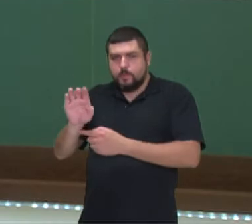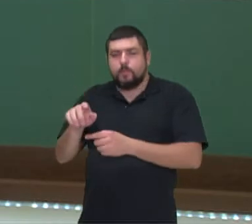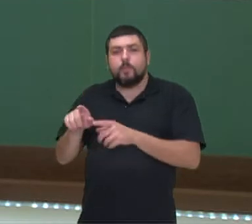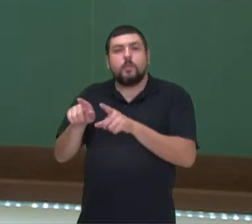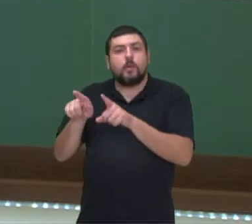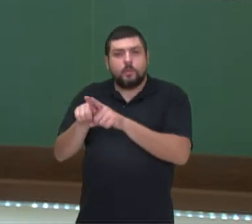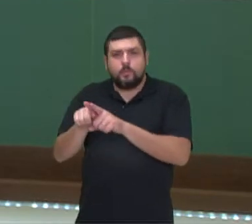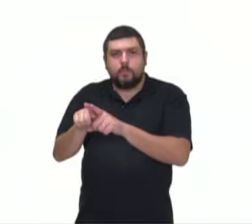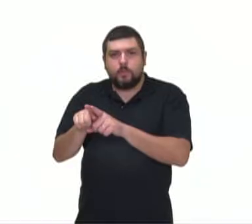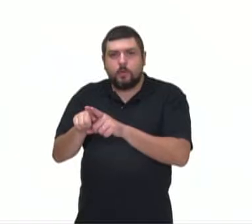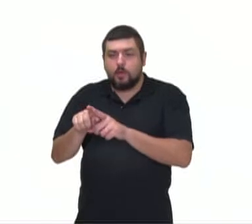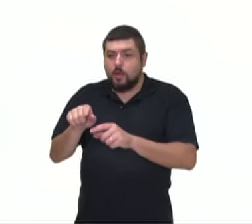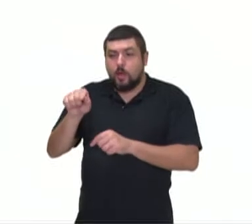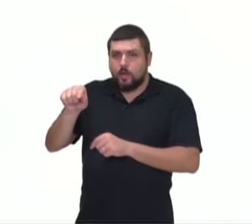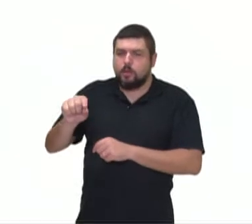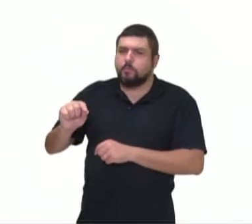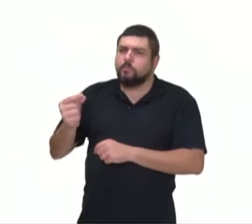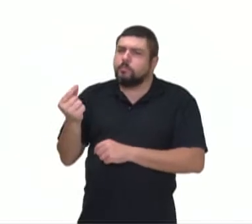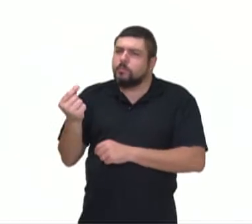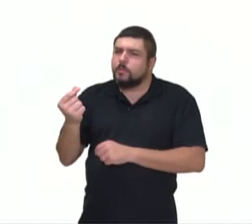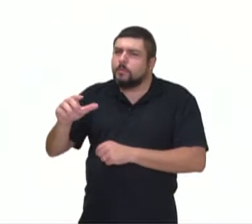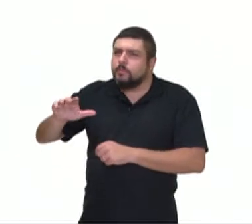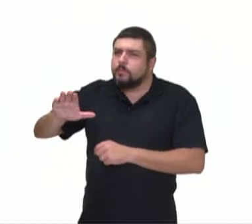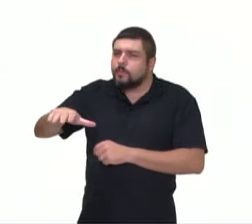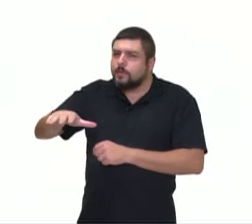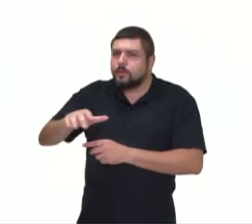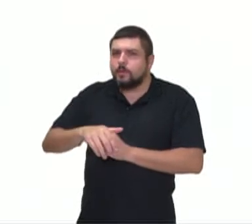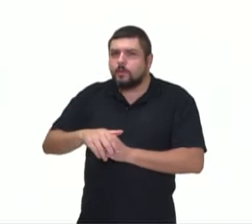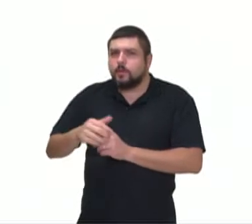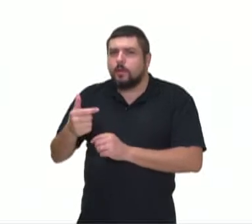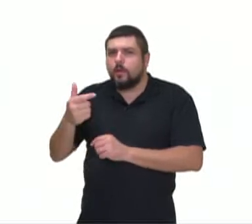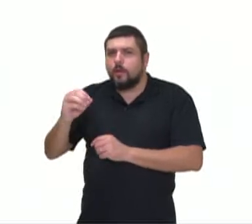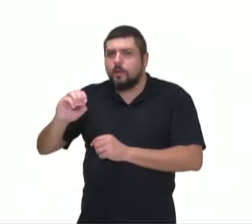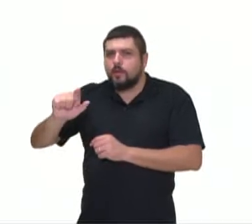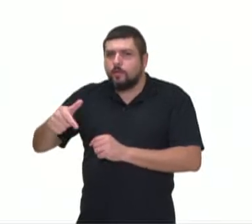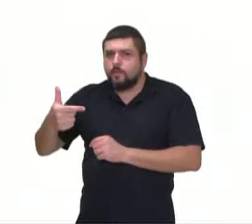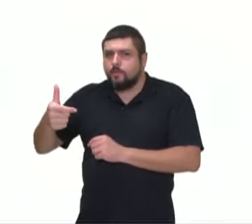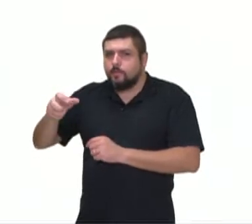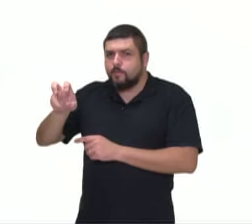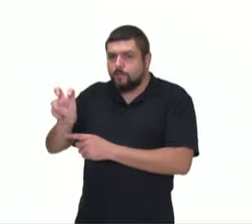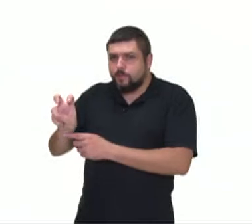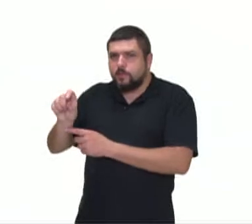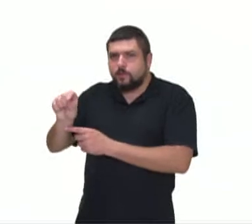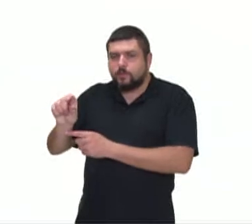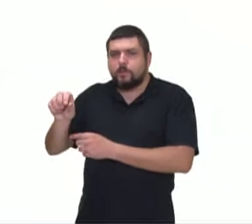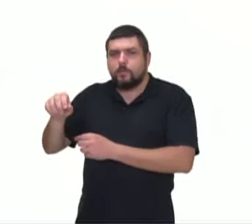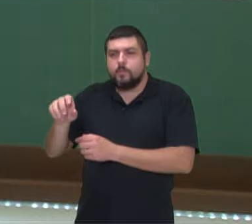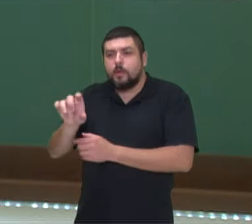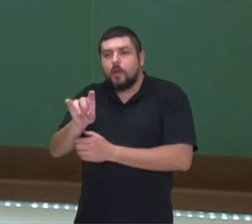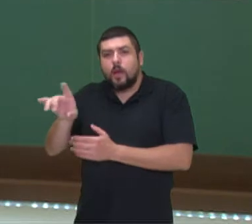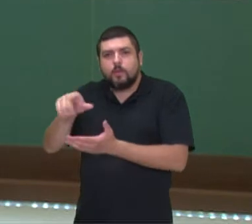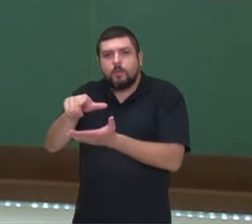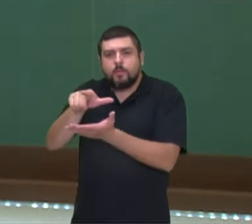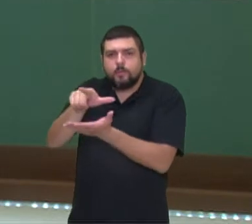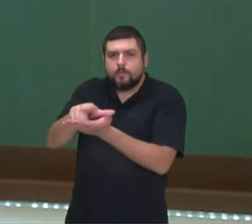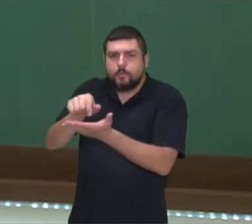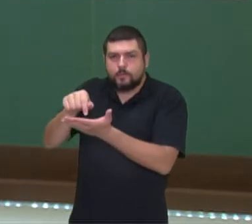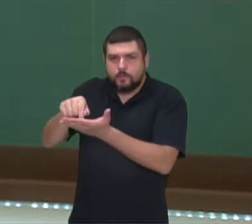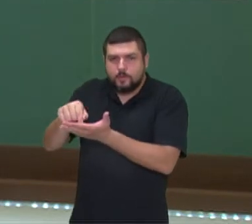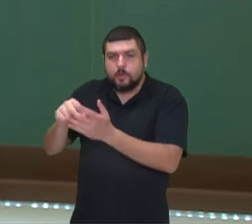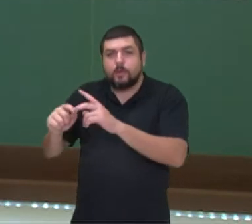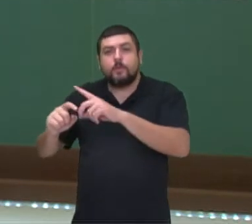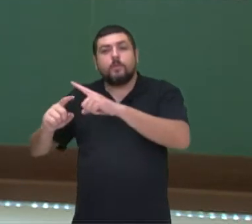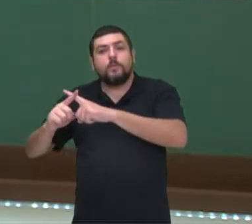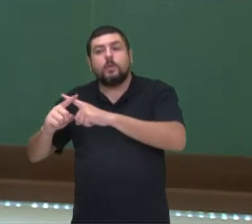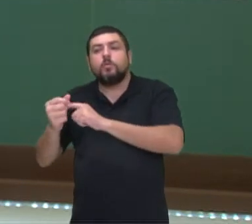ideia, só que lá é um pouquinho mais baratinho, né? Então fica ali 0,25, que é 25 centavos, vezes a quantidade,